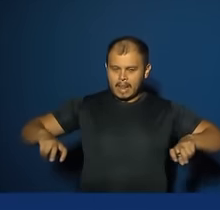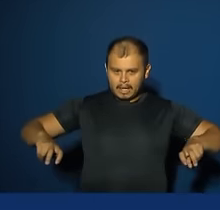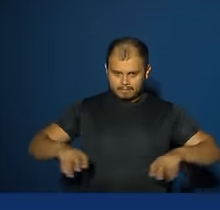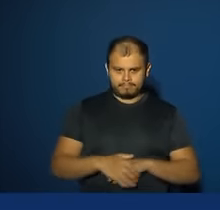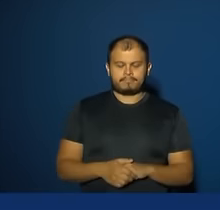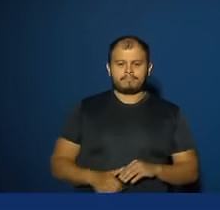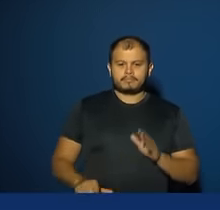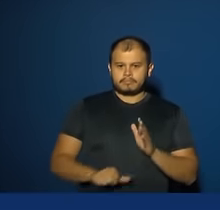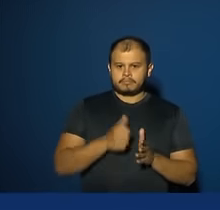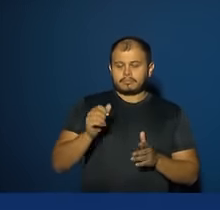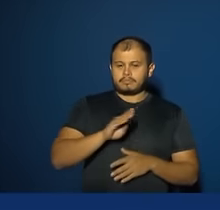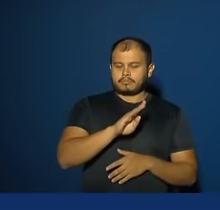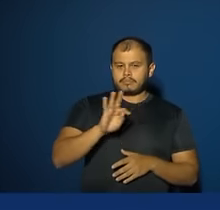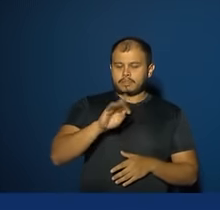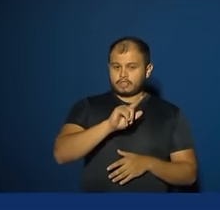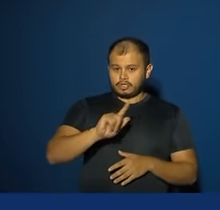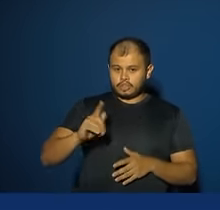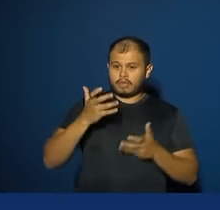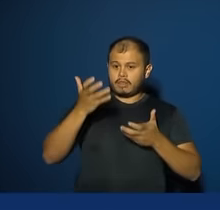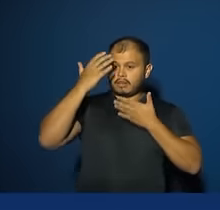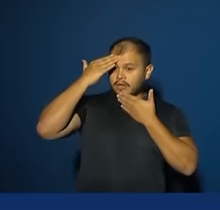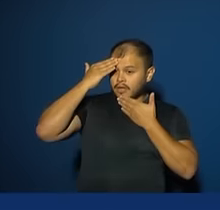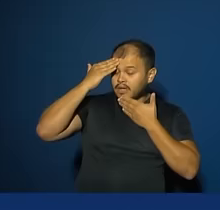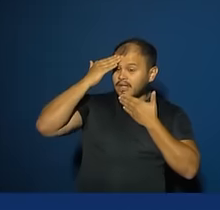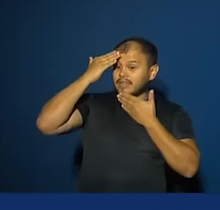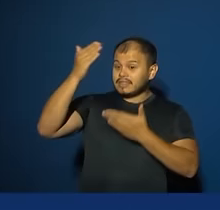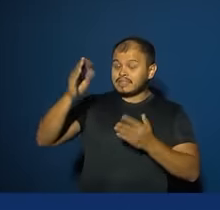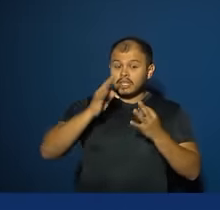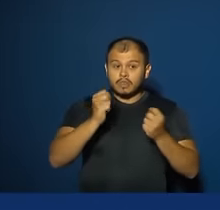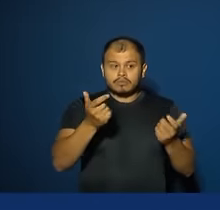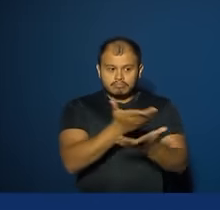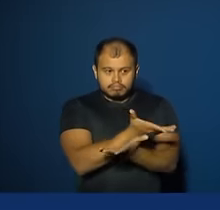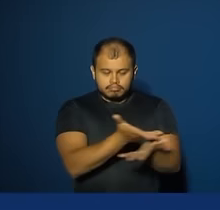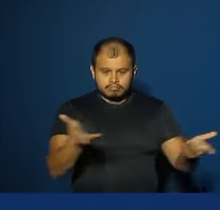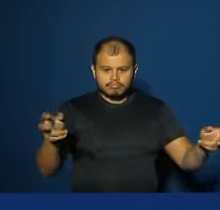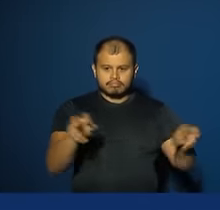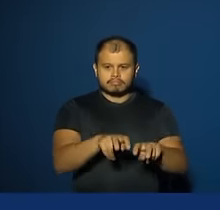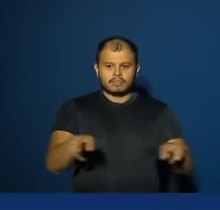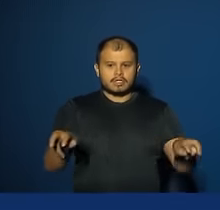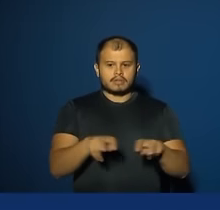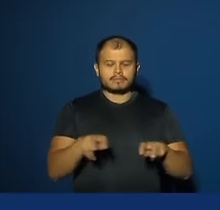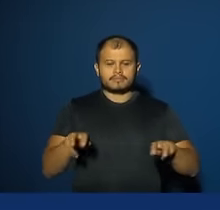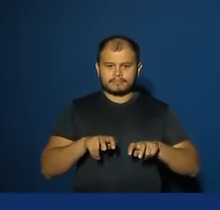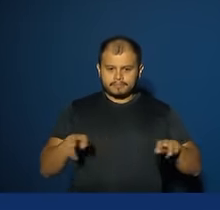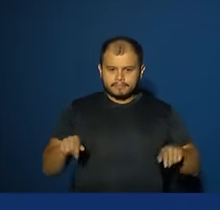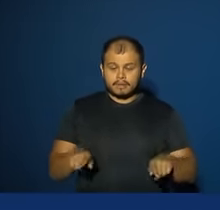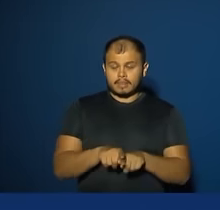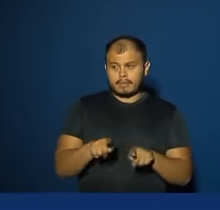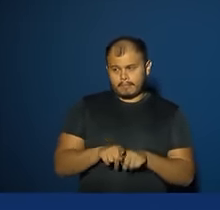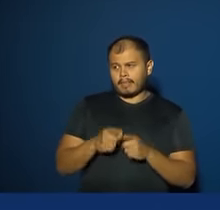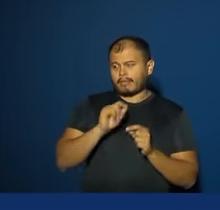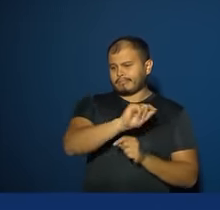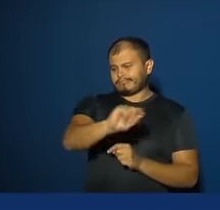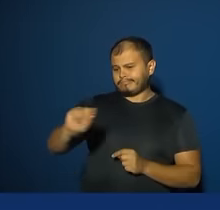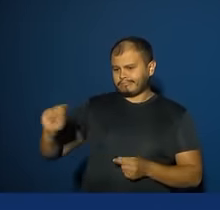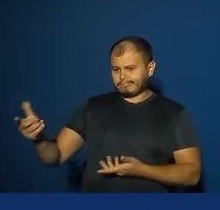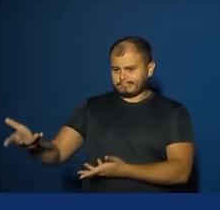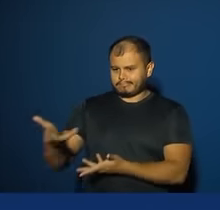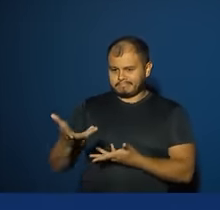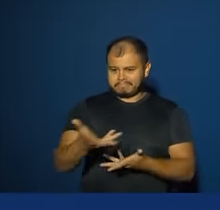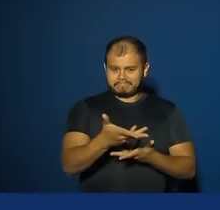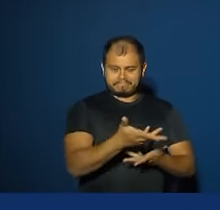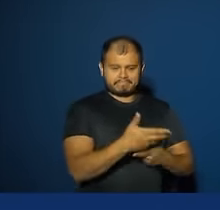lugar, quero, em nome do BTG Pactual, agradecer a toda a plateia que está aqui com a gente hoje e aos nossos convidados. Então, em